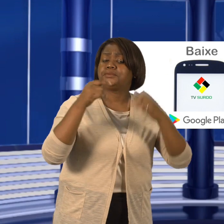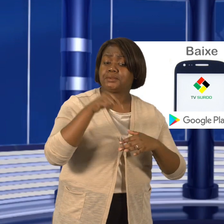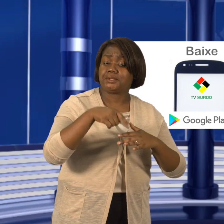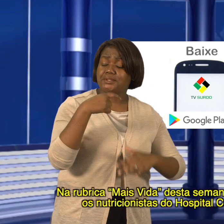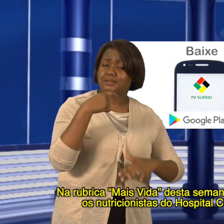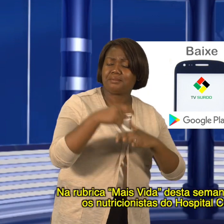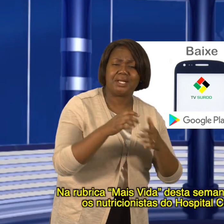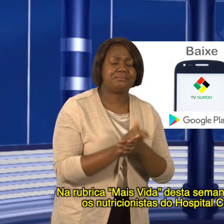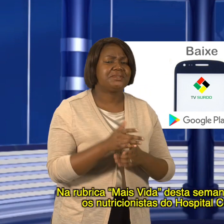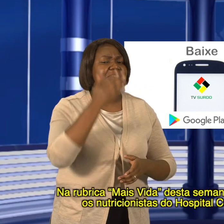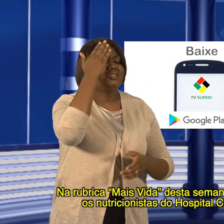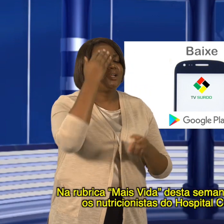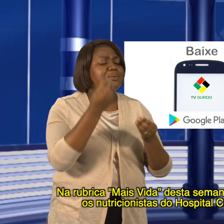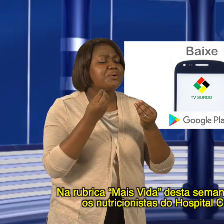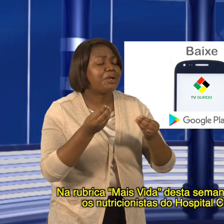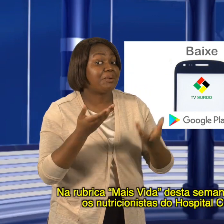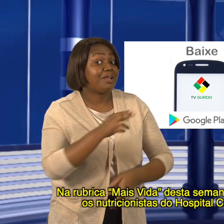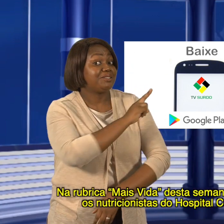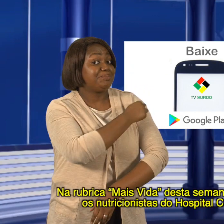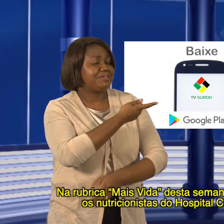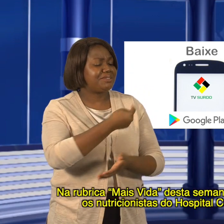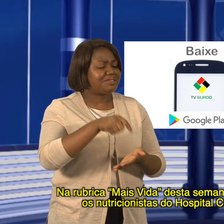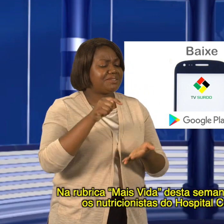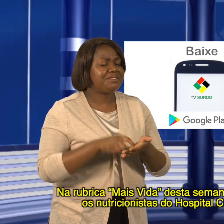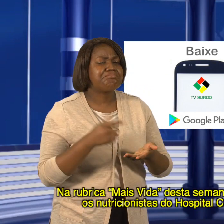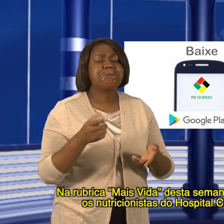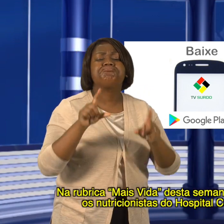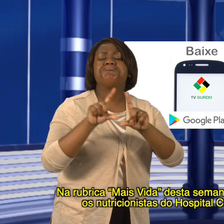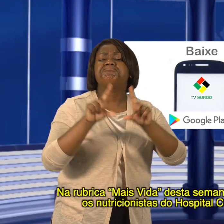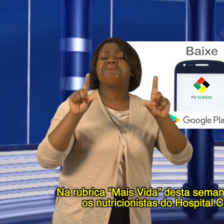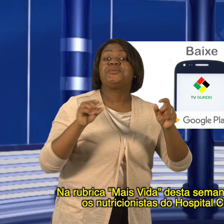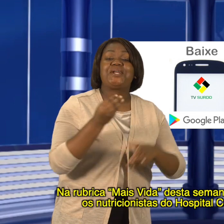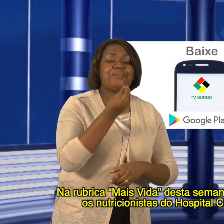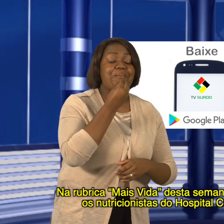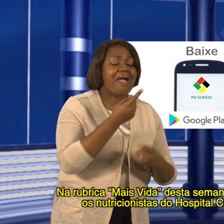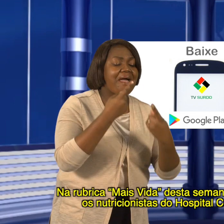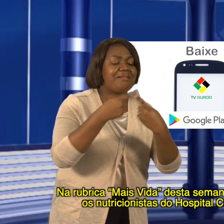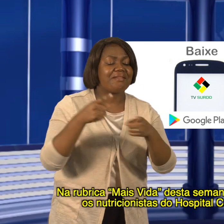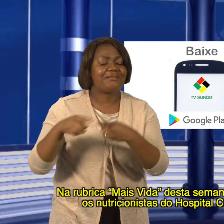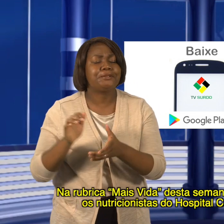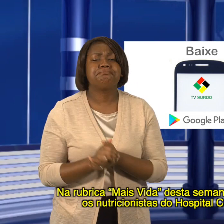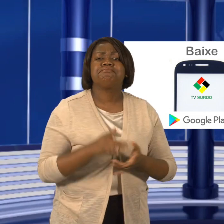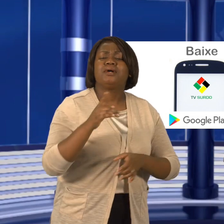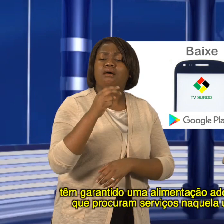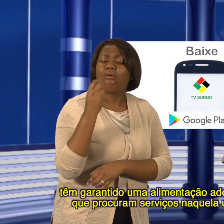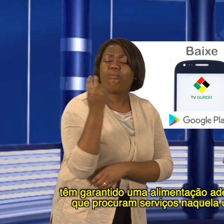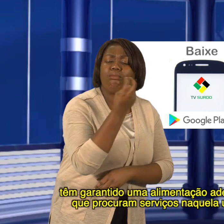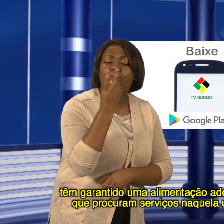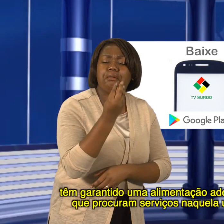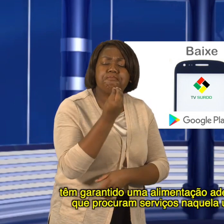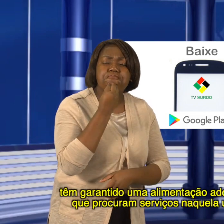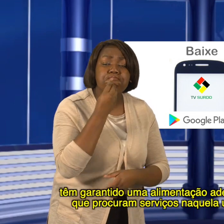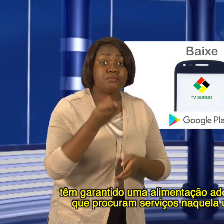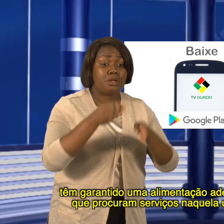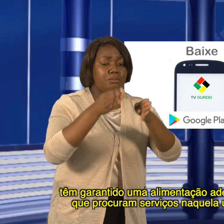Na rubrica Mais Vida desta semana, vamos saber como os nutricionistas do Hospital Central do Maputo têm garantido